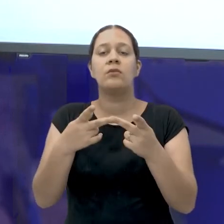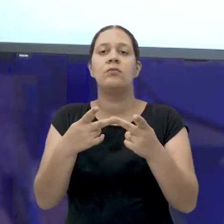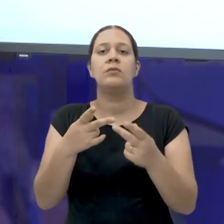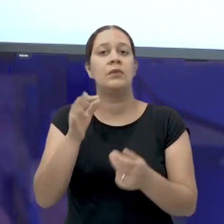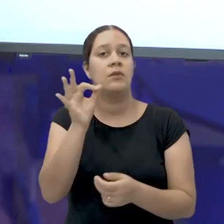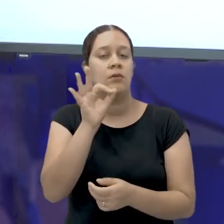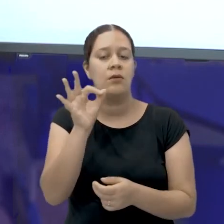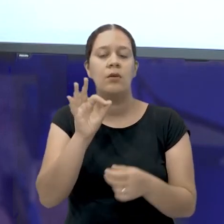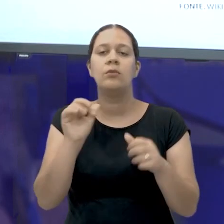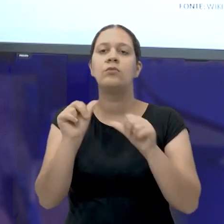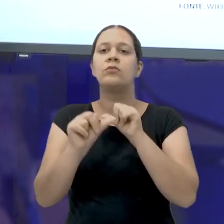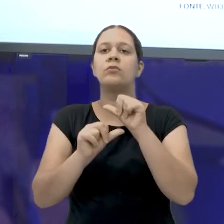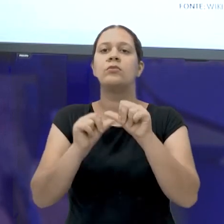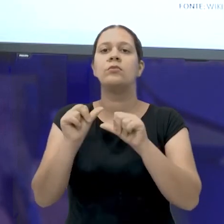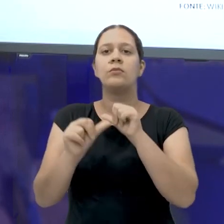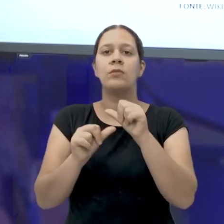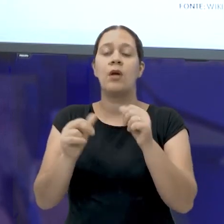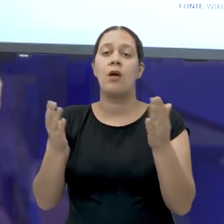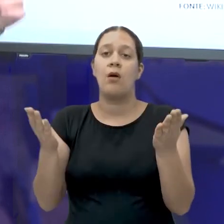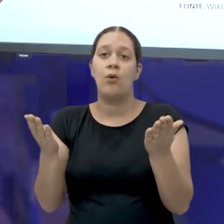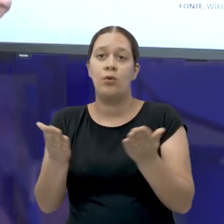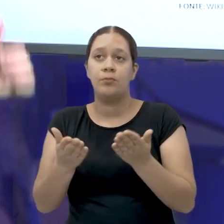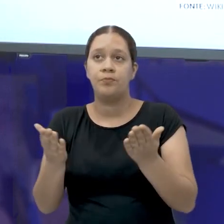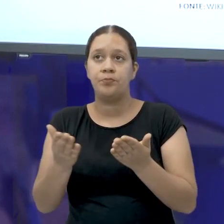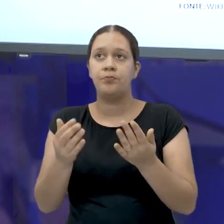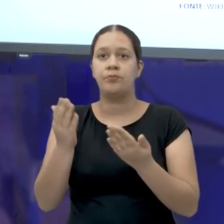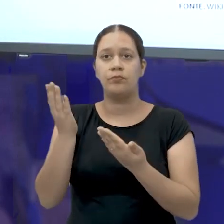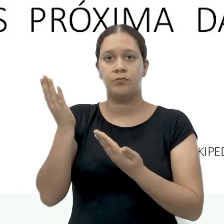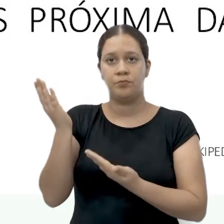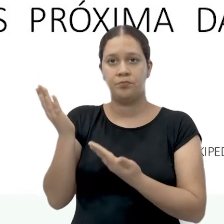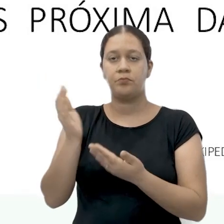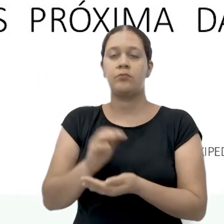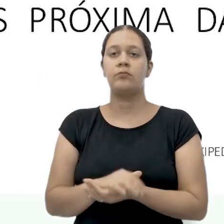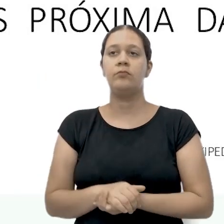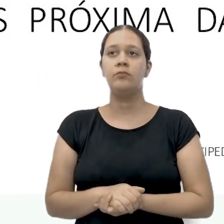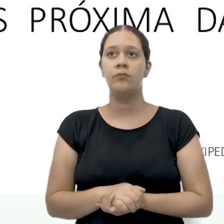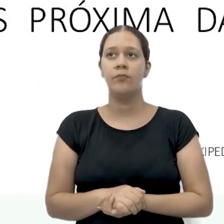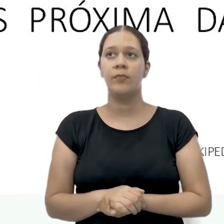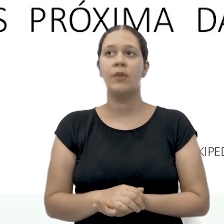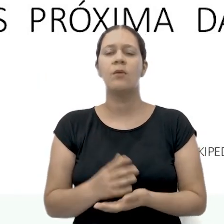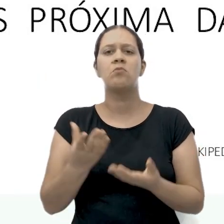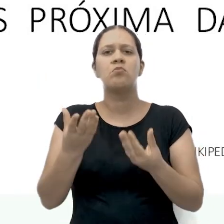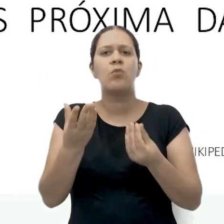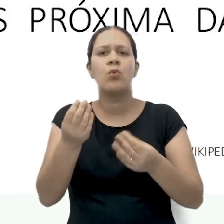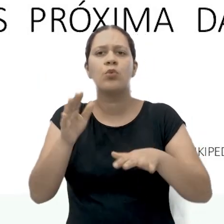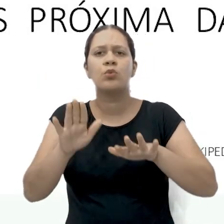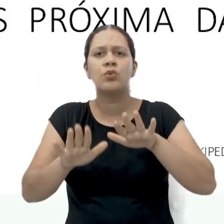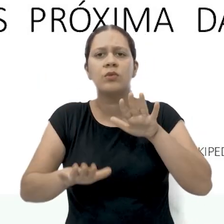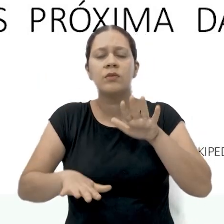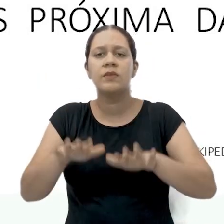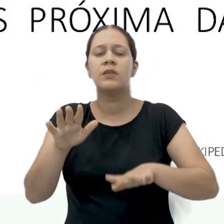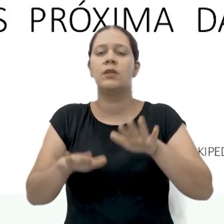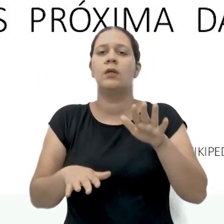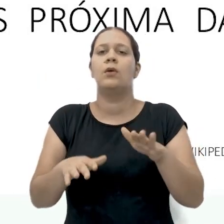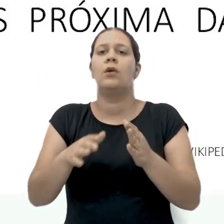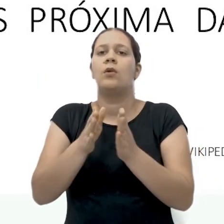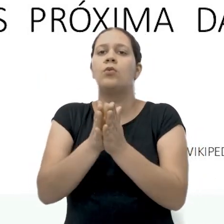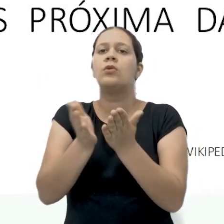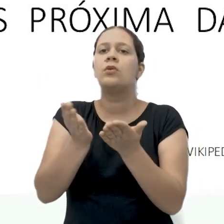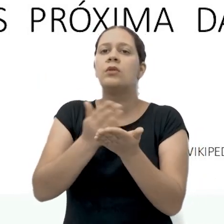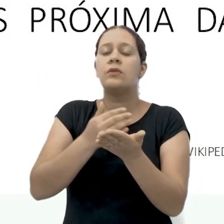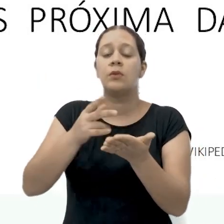muda. E já caminhando para os finalmente, acompanhe essa tela aqui conosco. Muitas vezes, esses livros